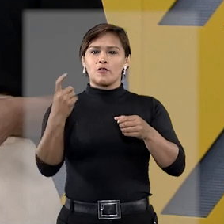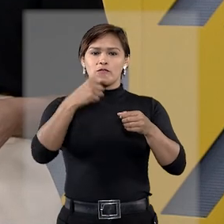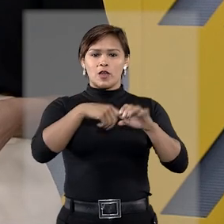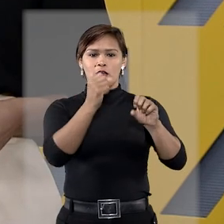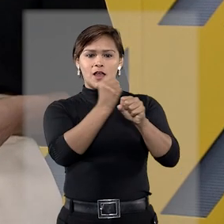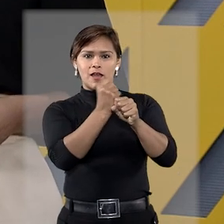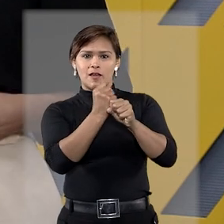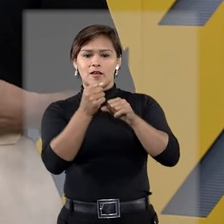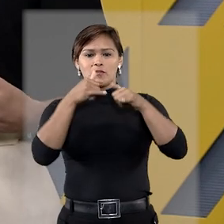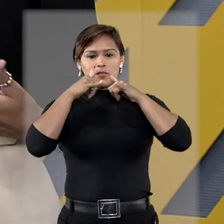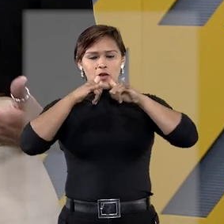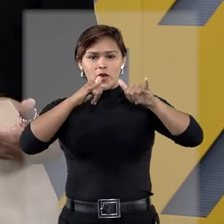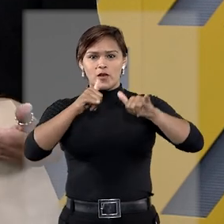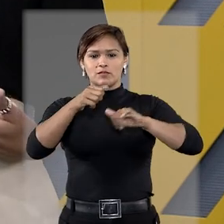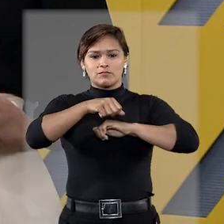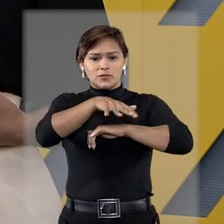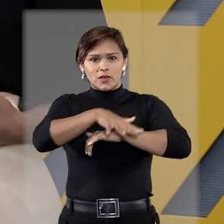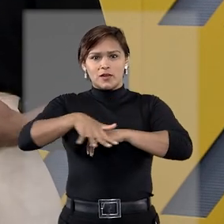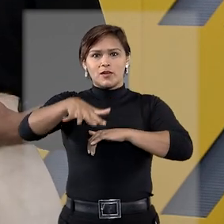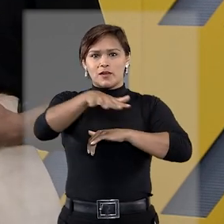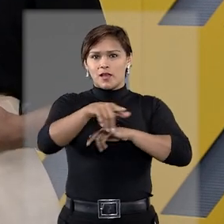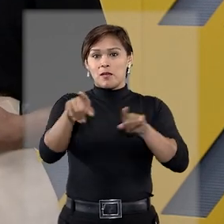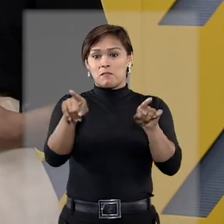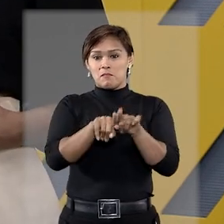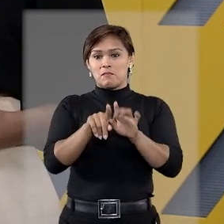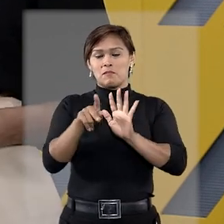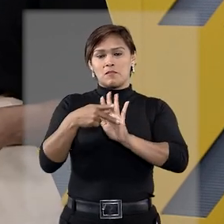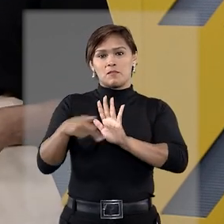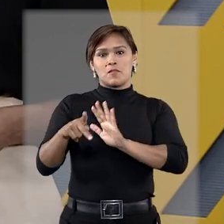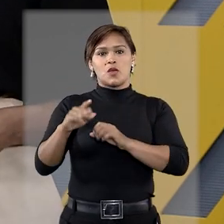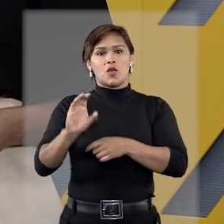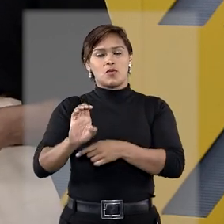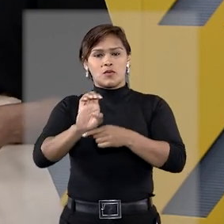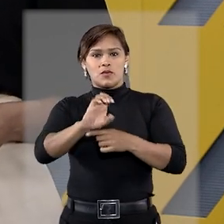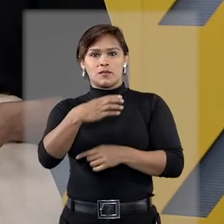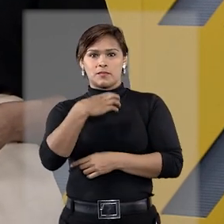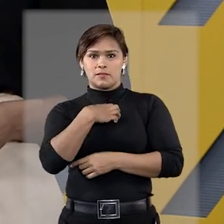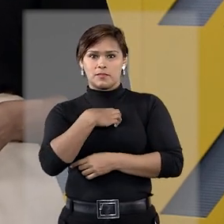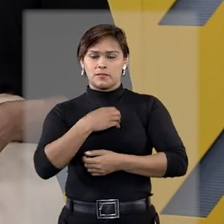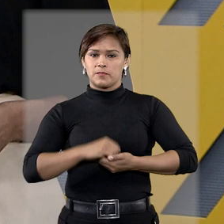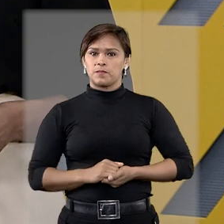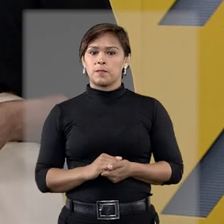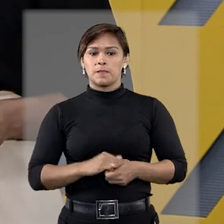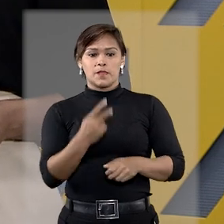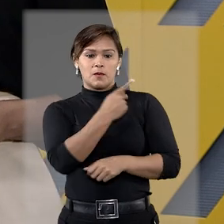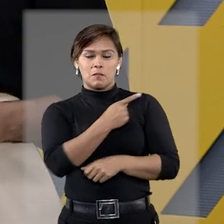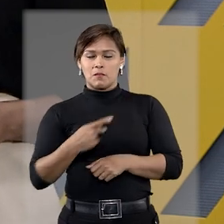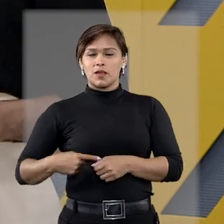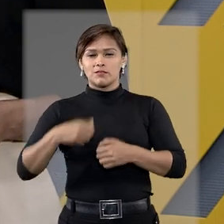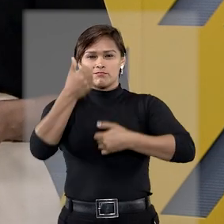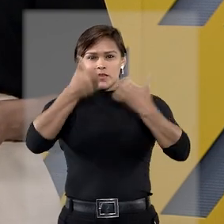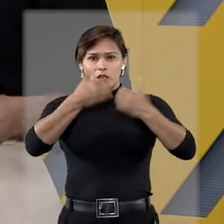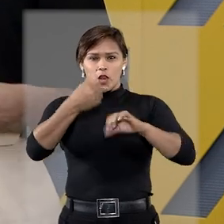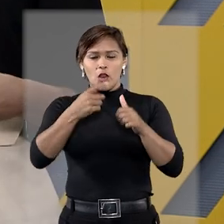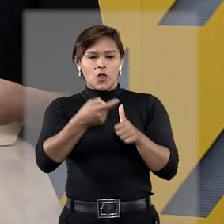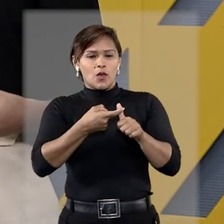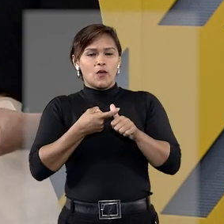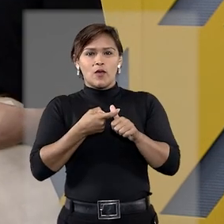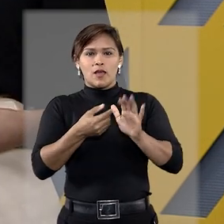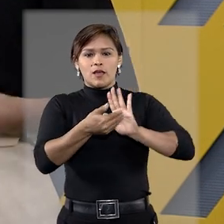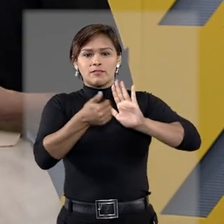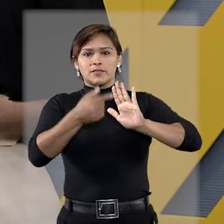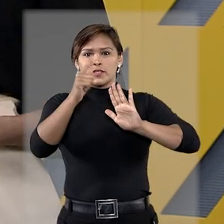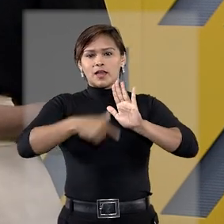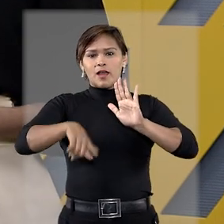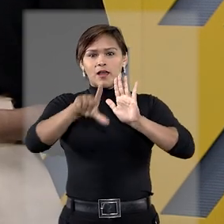permitiu retomada das obras de expansão da rede de energia elétrica no extremo oeste da Bahia. O presidente afirmou que